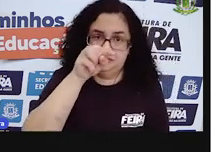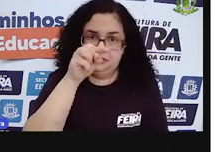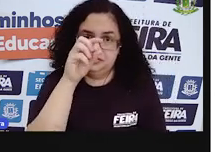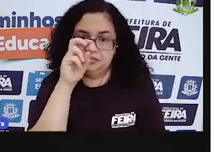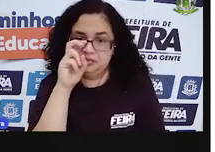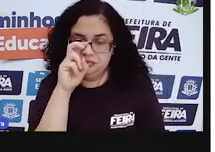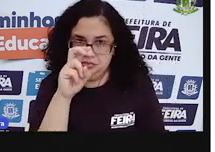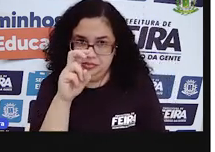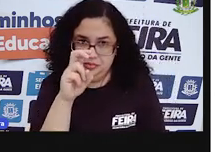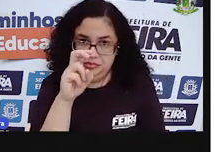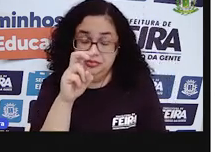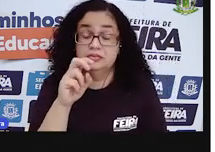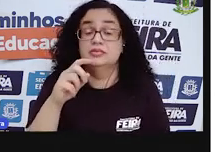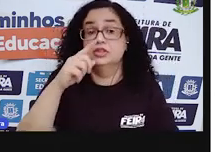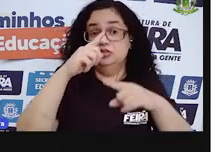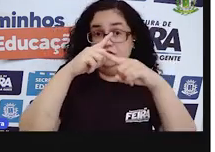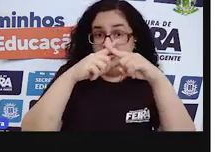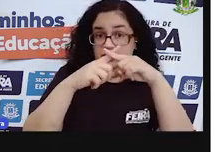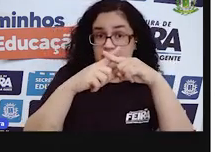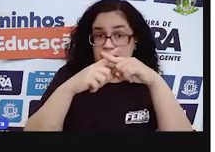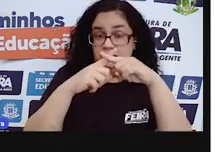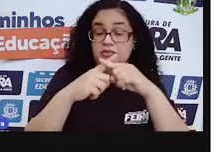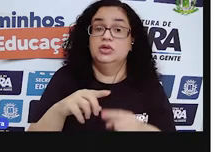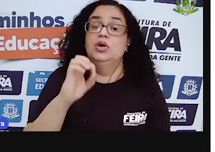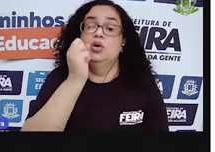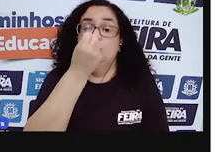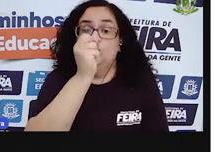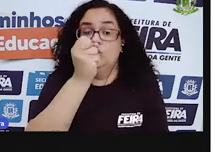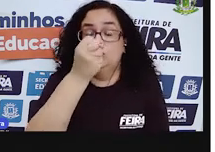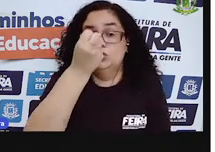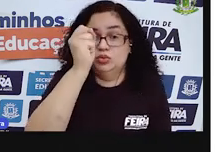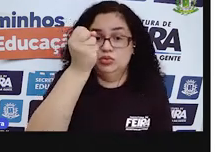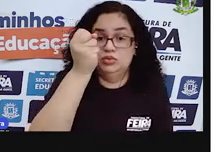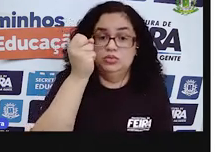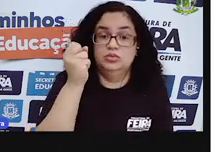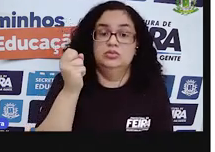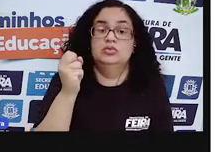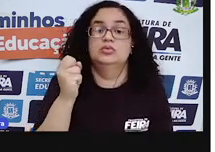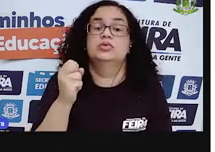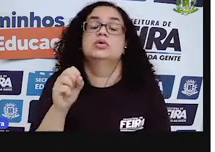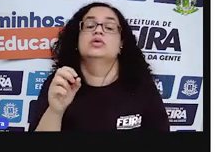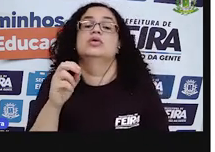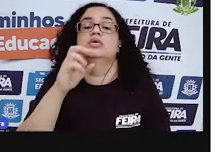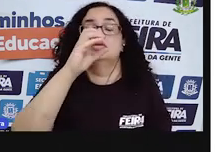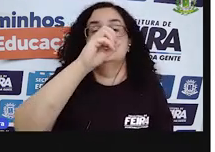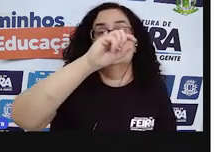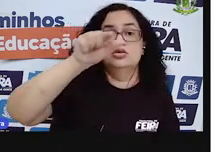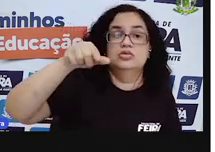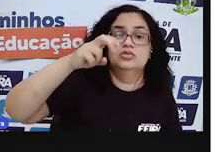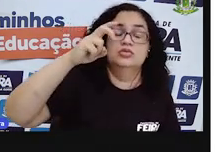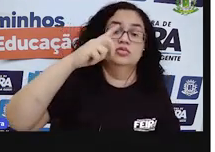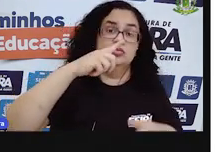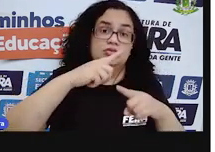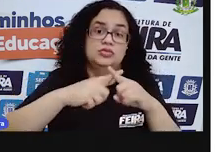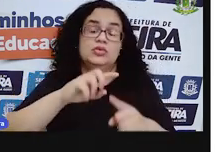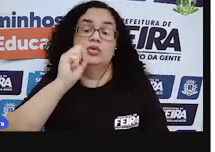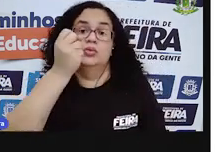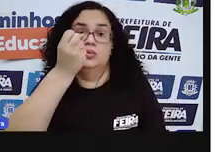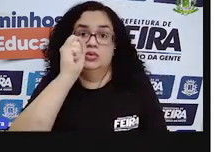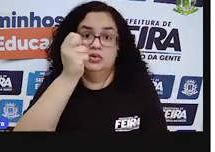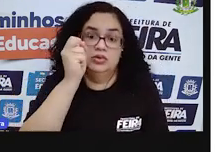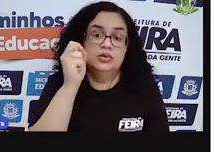0,50. 5 x 8 8 0,5 x